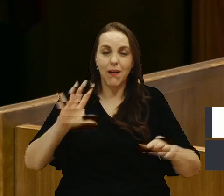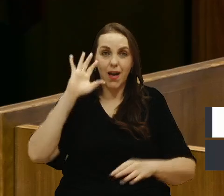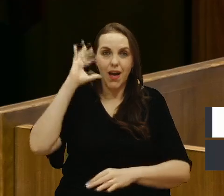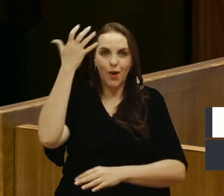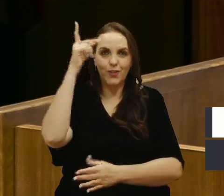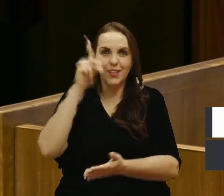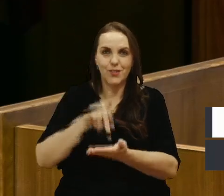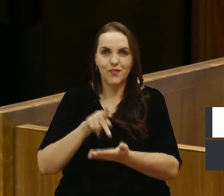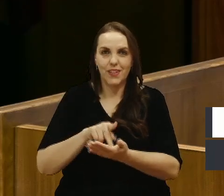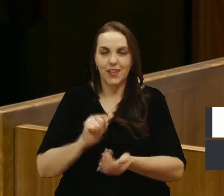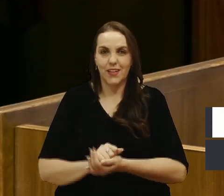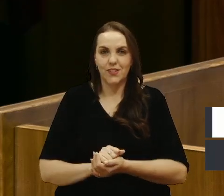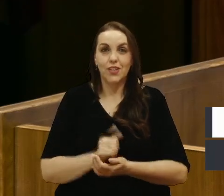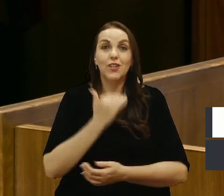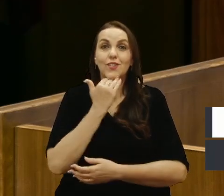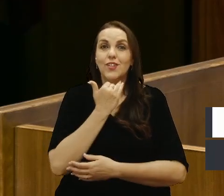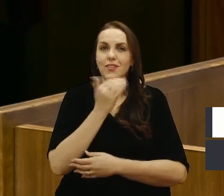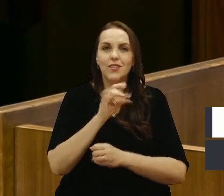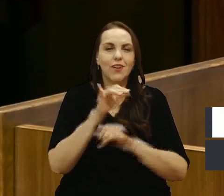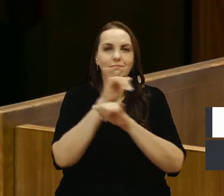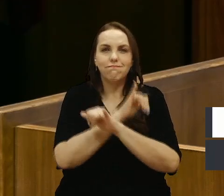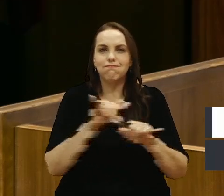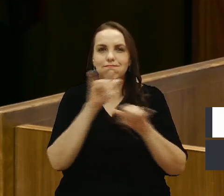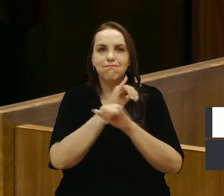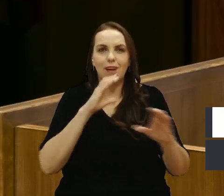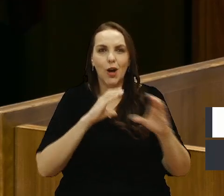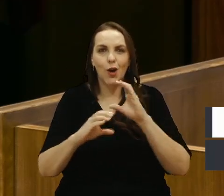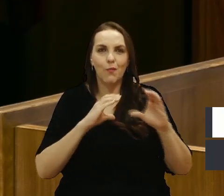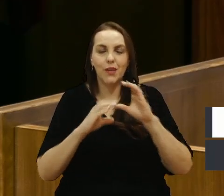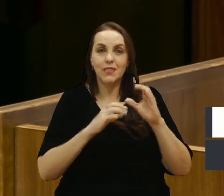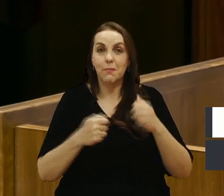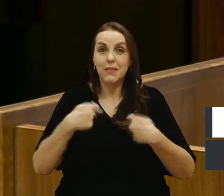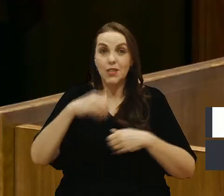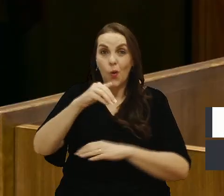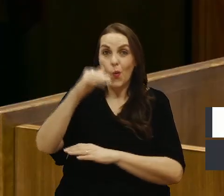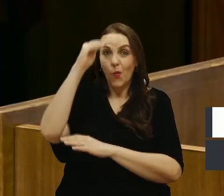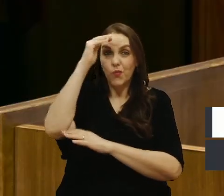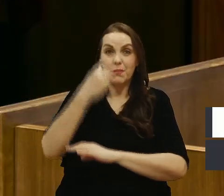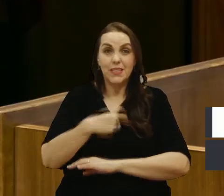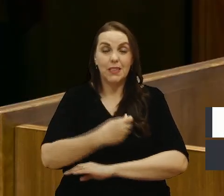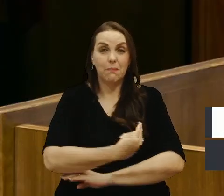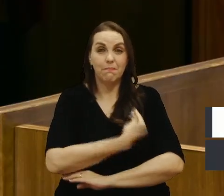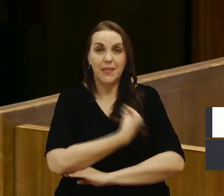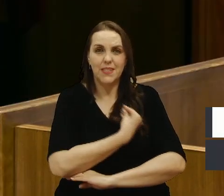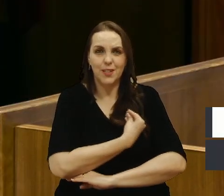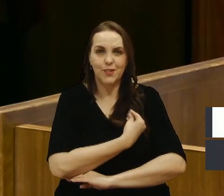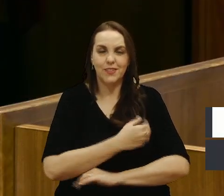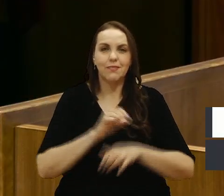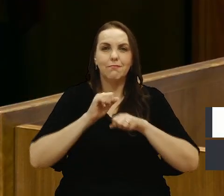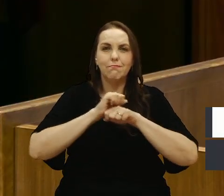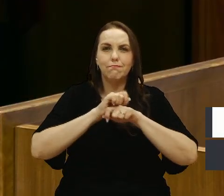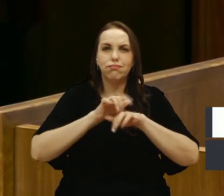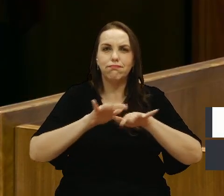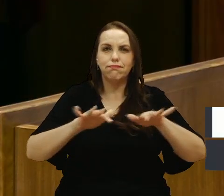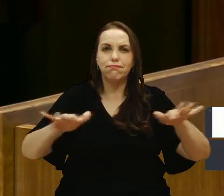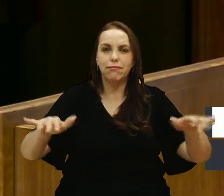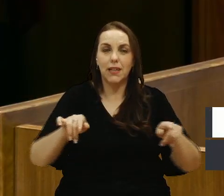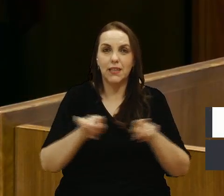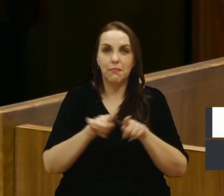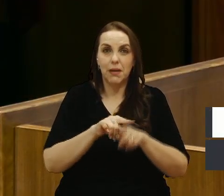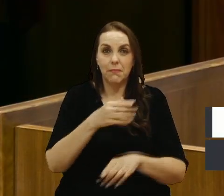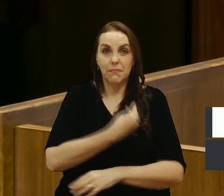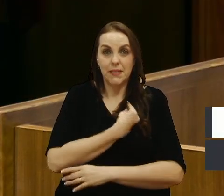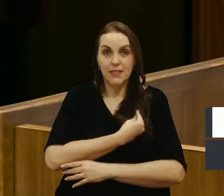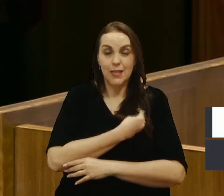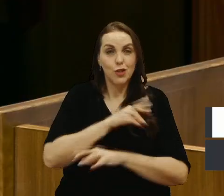Porque não basta comunicar, é preciso ouvir, é preciso estar presente. Também ampliamos o alcance da campanha com a presença em